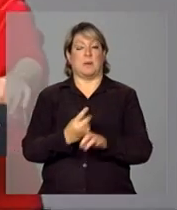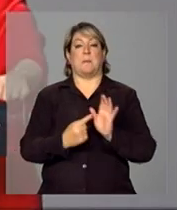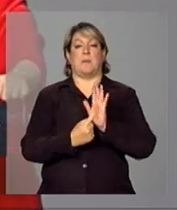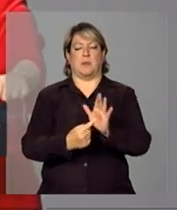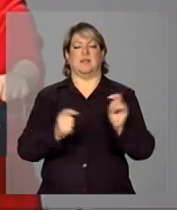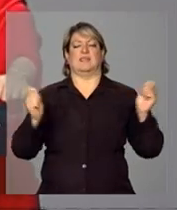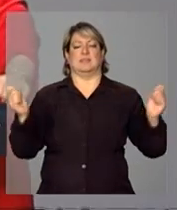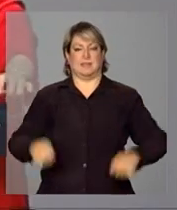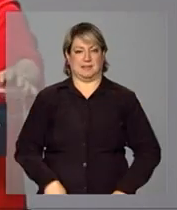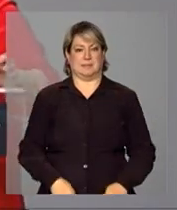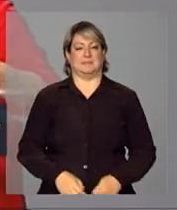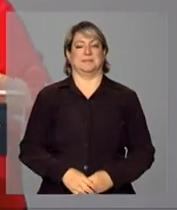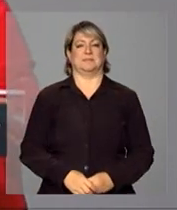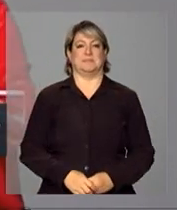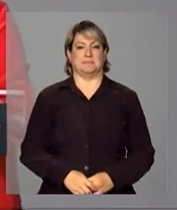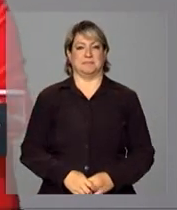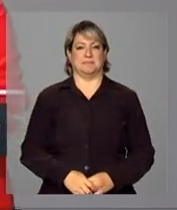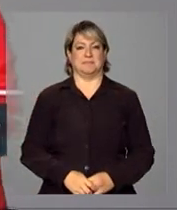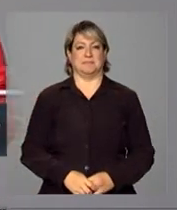é possível.